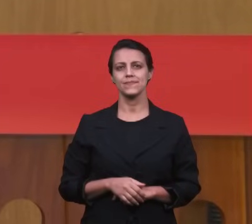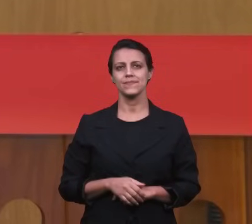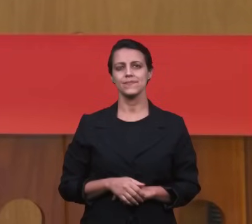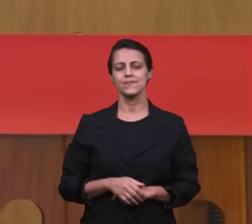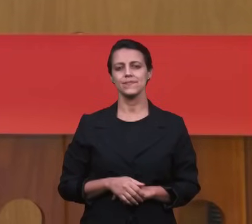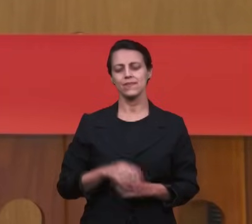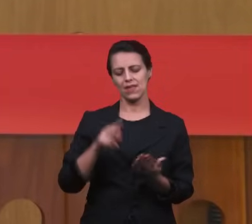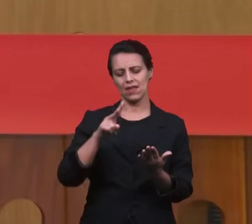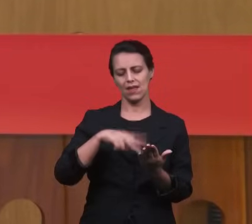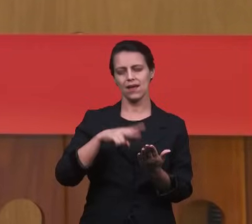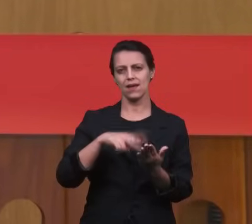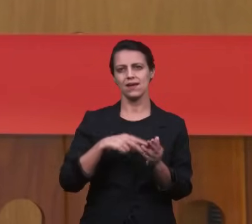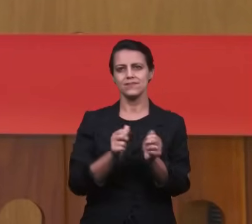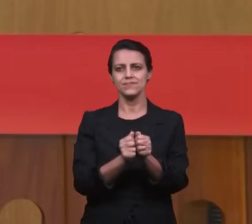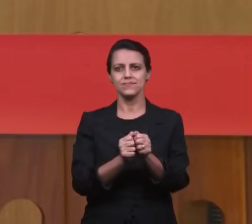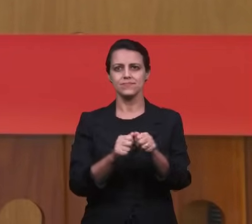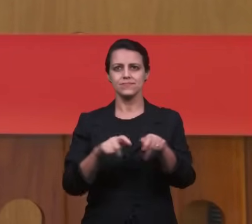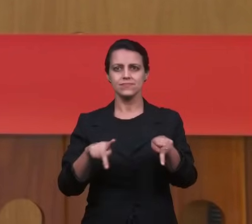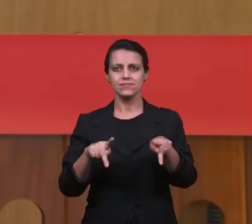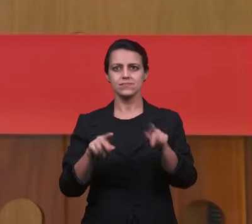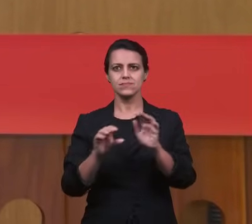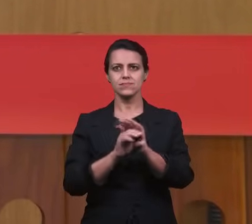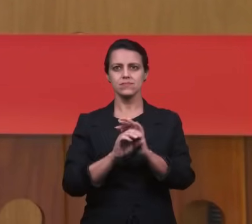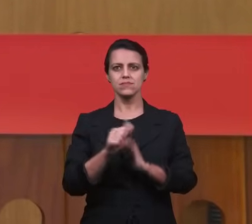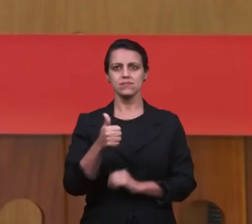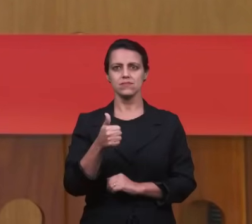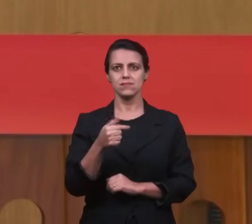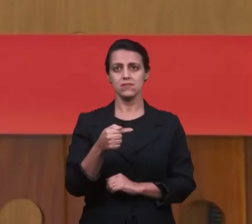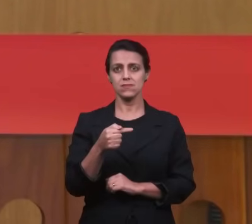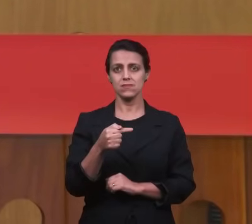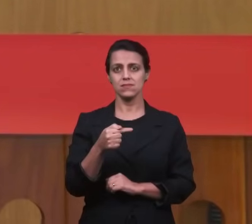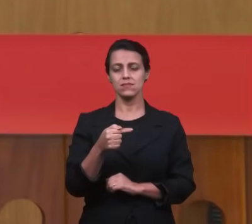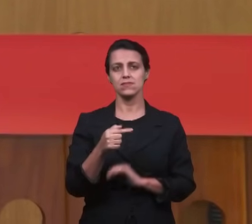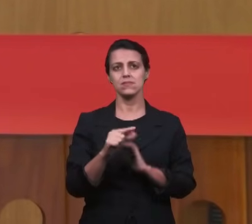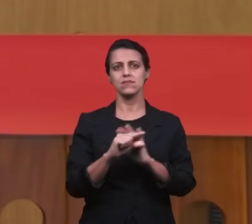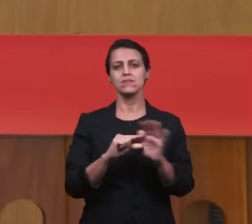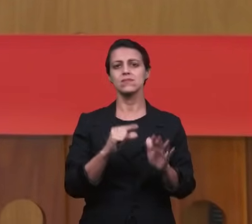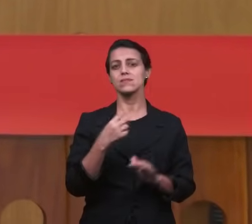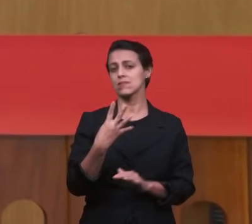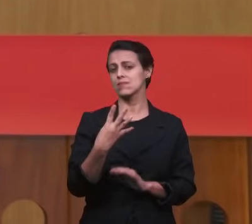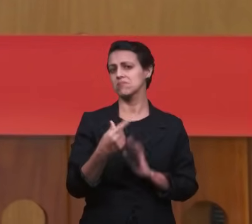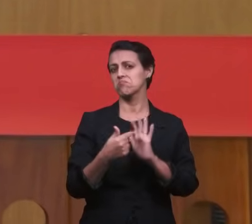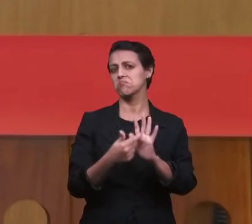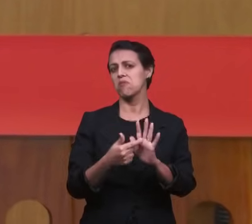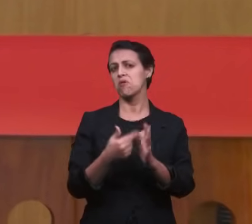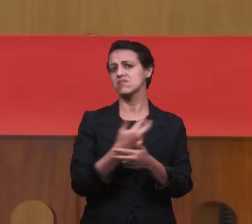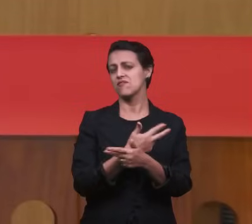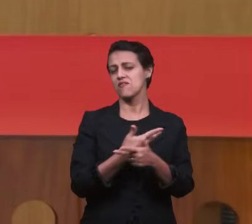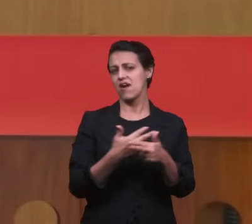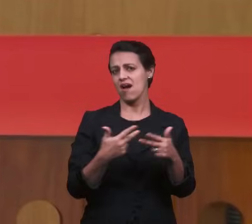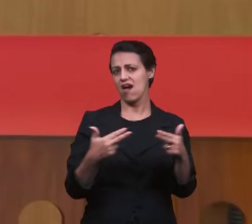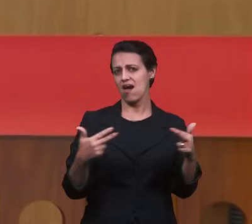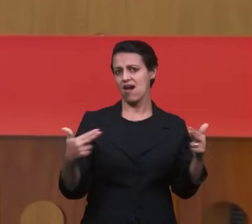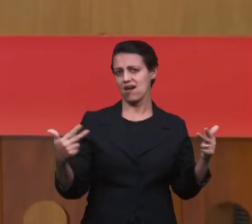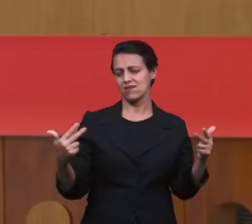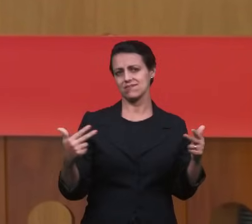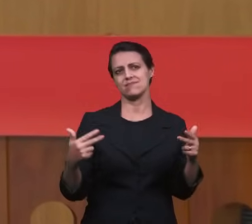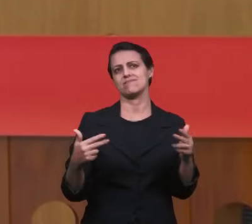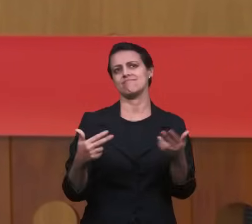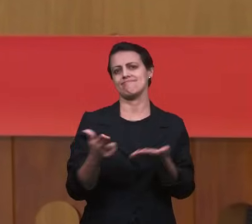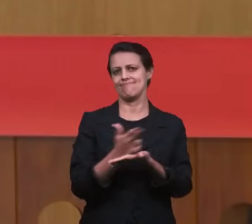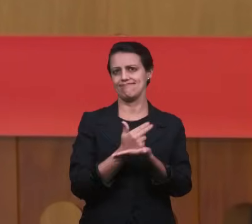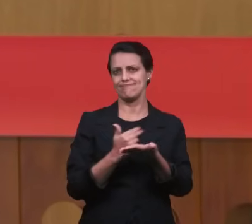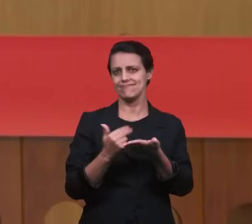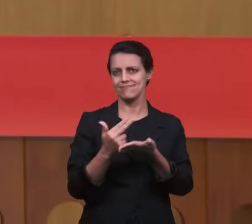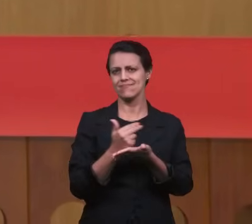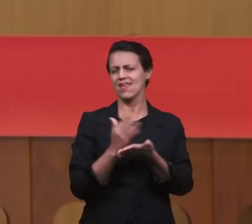Apocalipse 17, 4, o Apocalipse é cheio de figuras. Algumas estranhas, né? Eu vou ler aqui, vocês